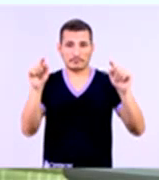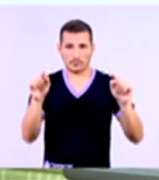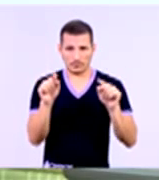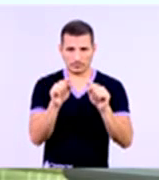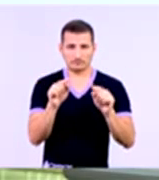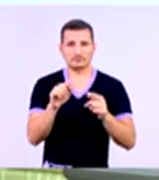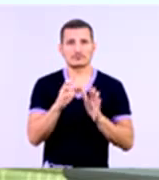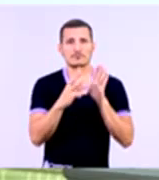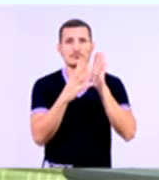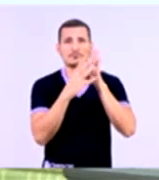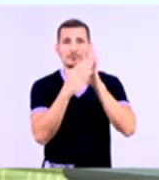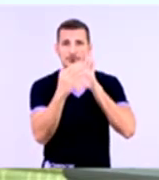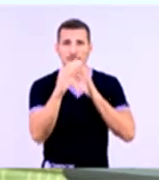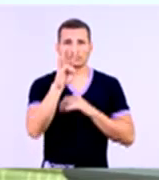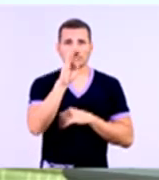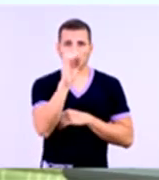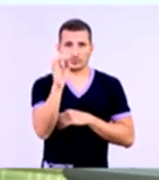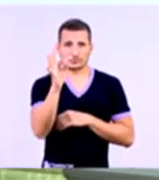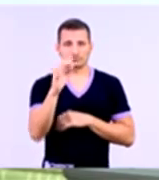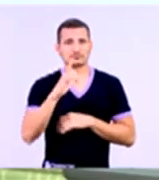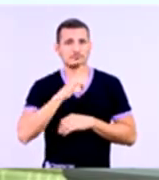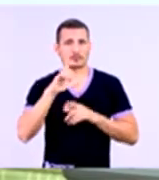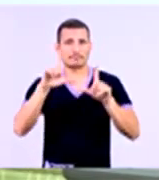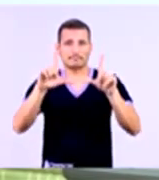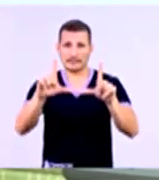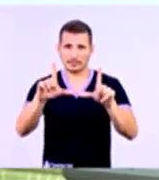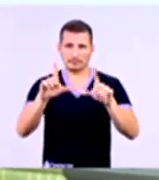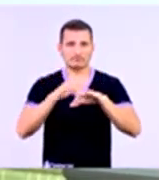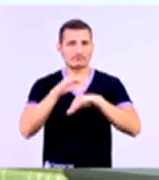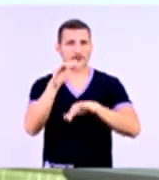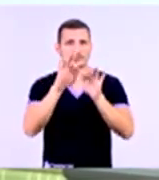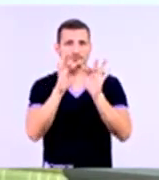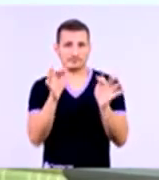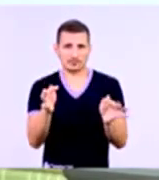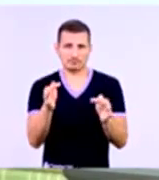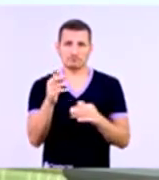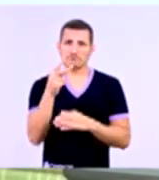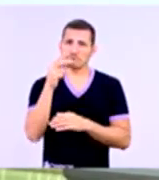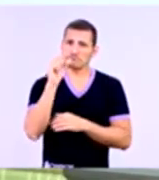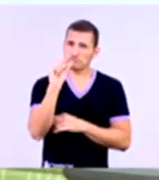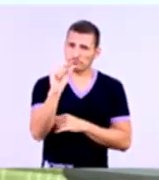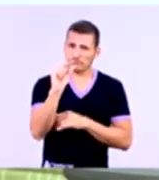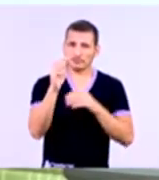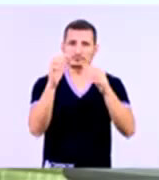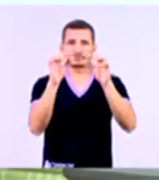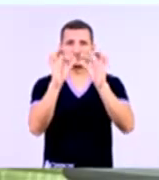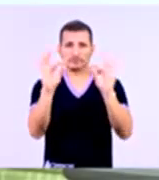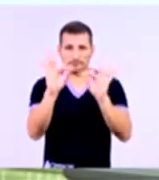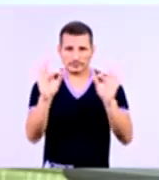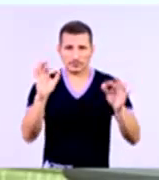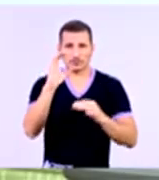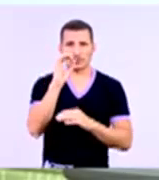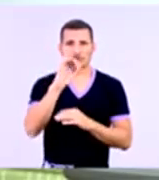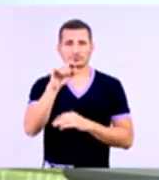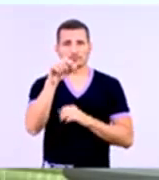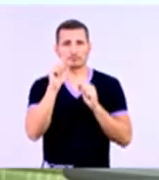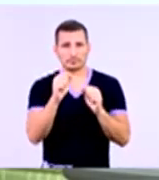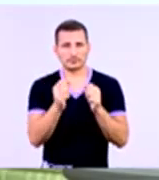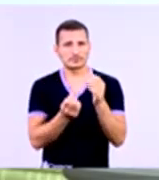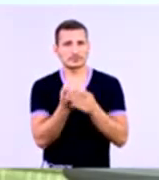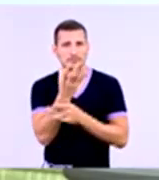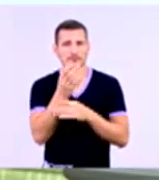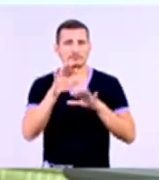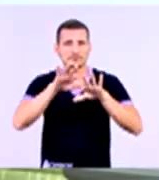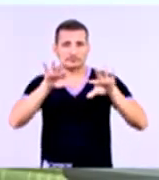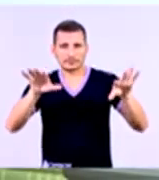um modelo de painel que é muito mais simplificado e com poucas linhas de código você pode criar um resultado ou uma separação